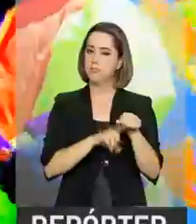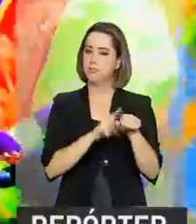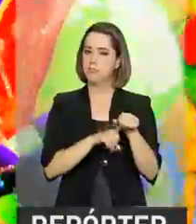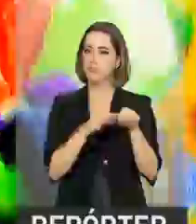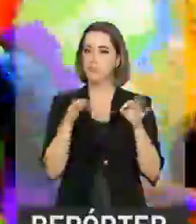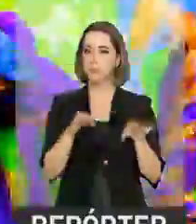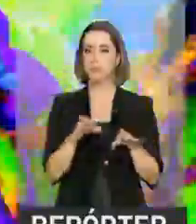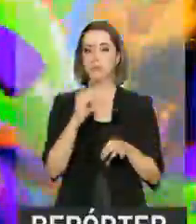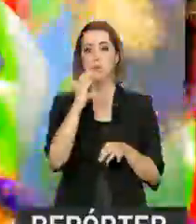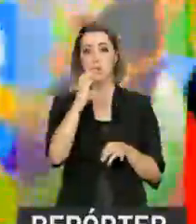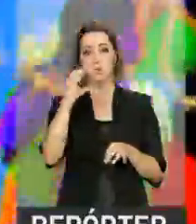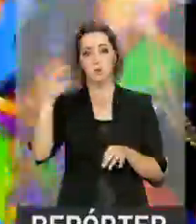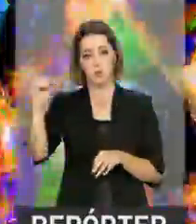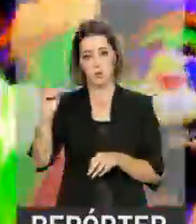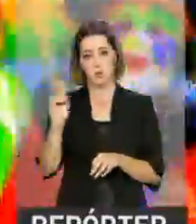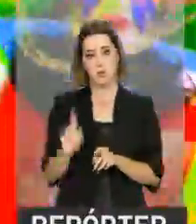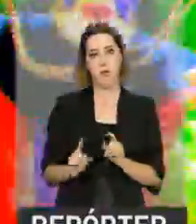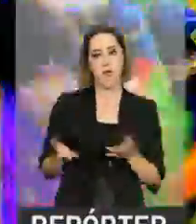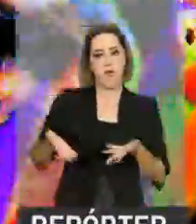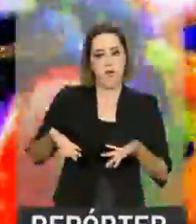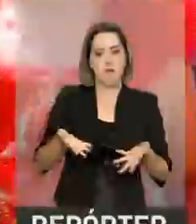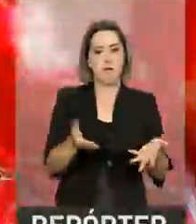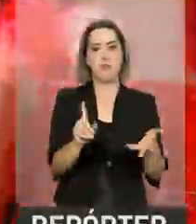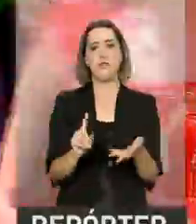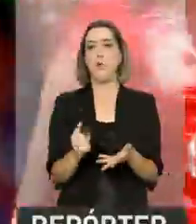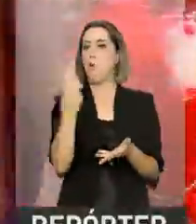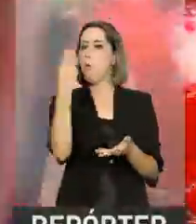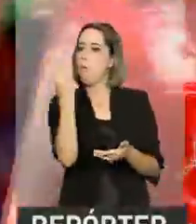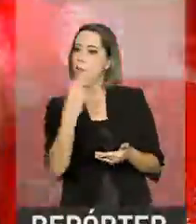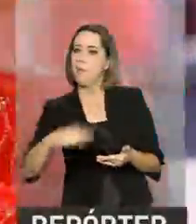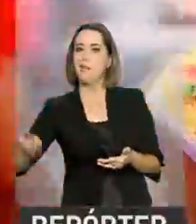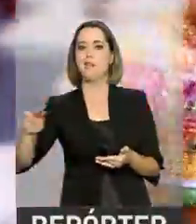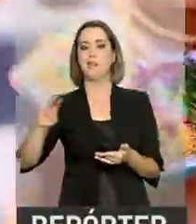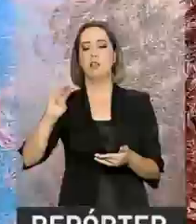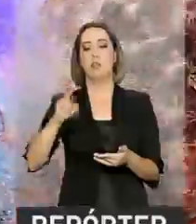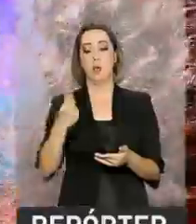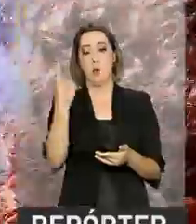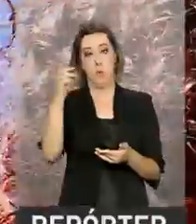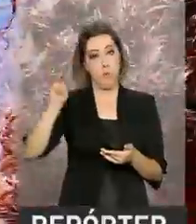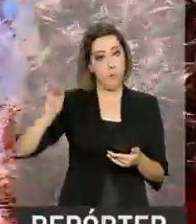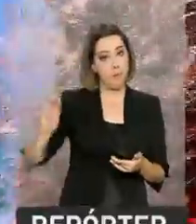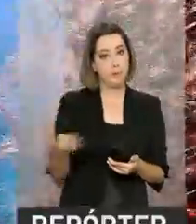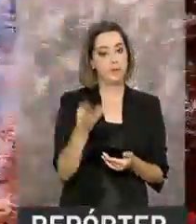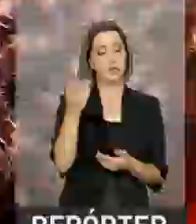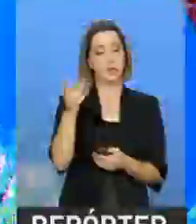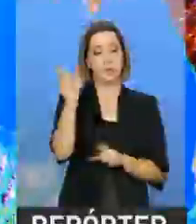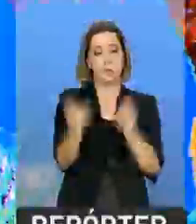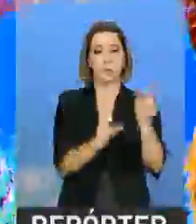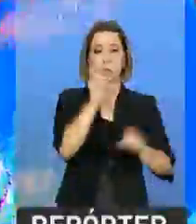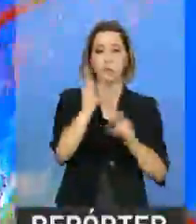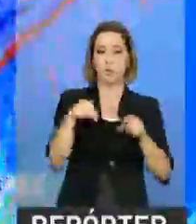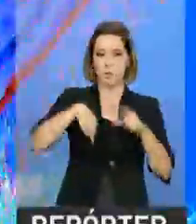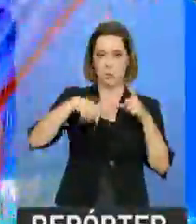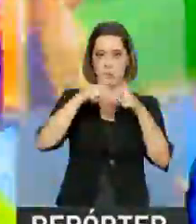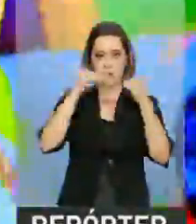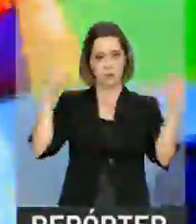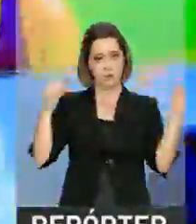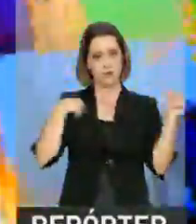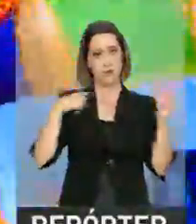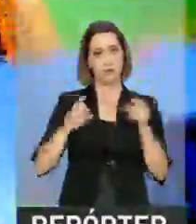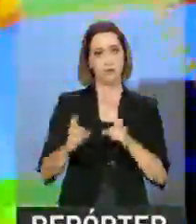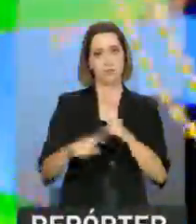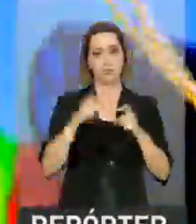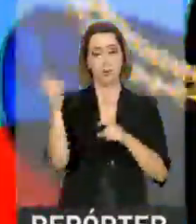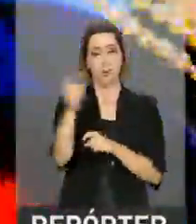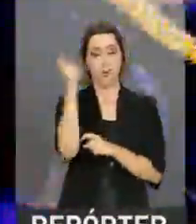centrooeste o carnaval levou 1 milhão e meio de foliões para as ruas de Brasília um crescimento de 58%